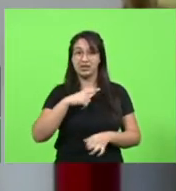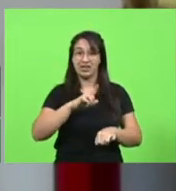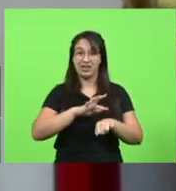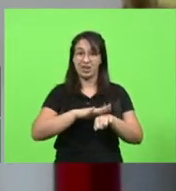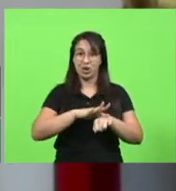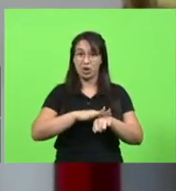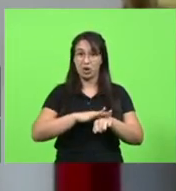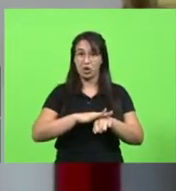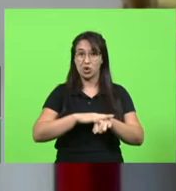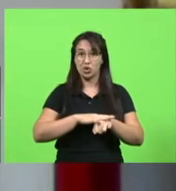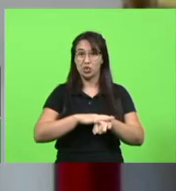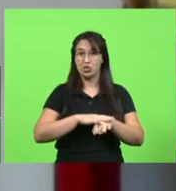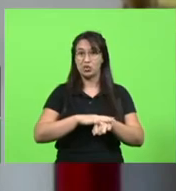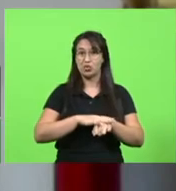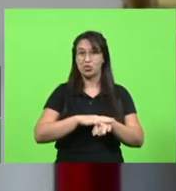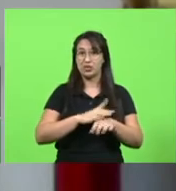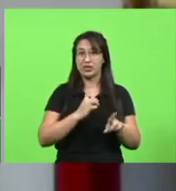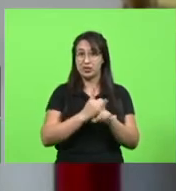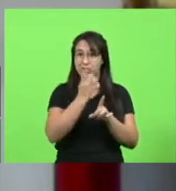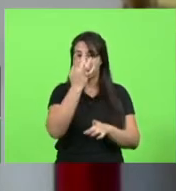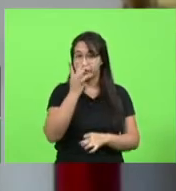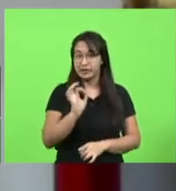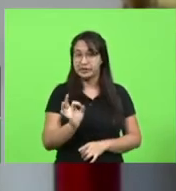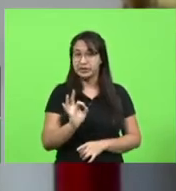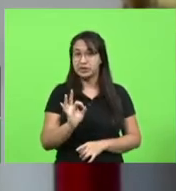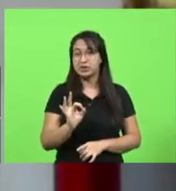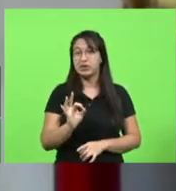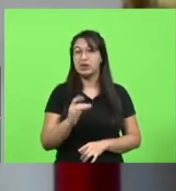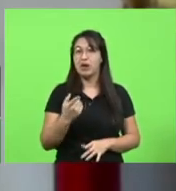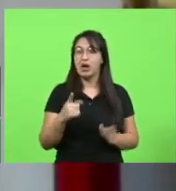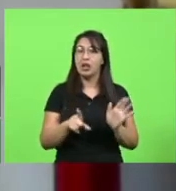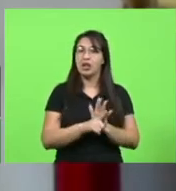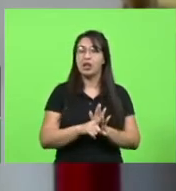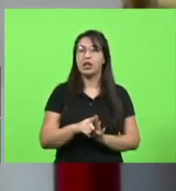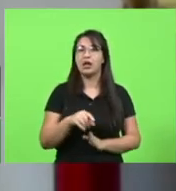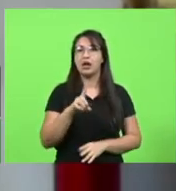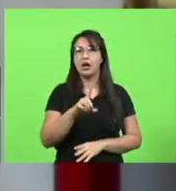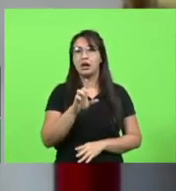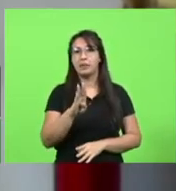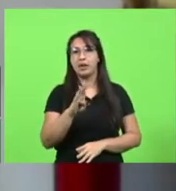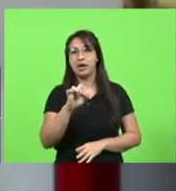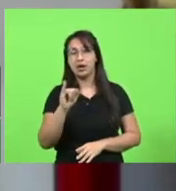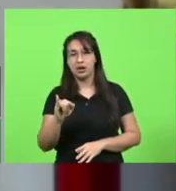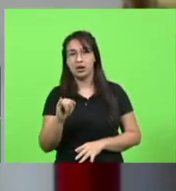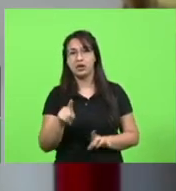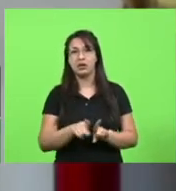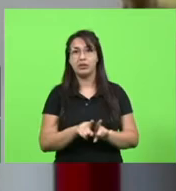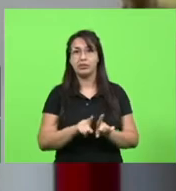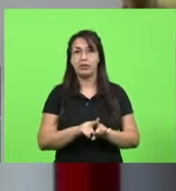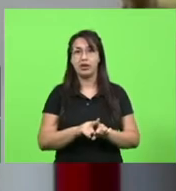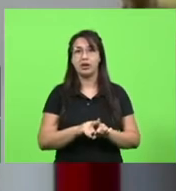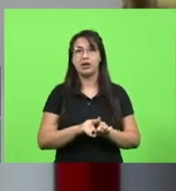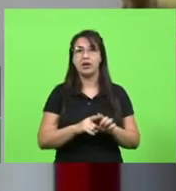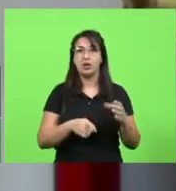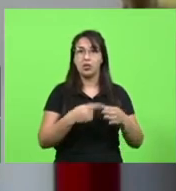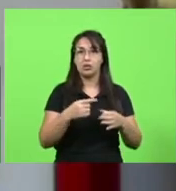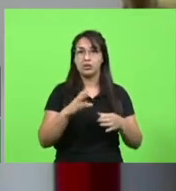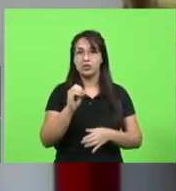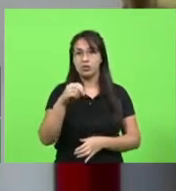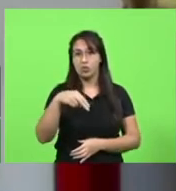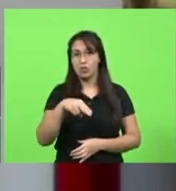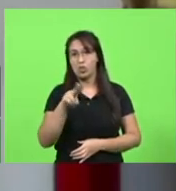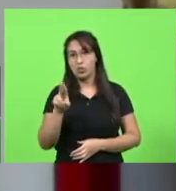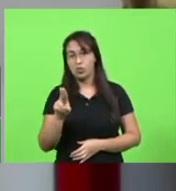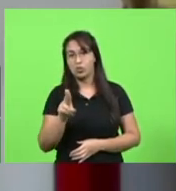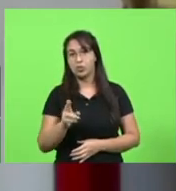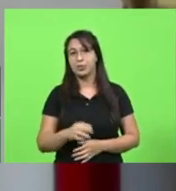está estabelecido isso pela LBI, pela Convenção da ONU, nós queremos o nosso respeito à vida. Nós queremos isso. Tá?